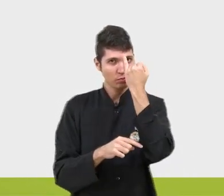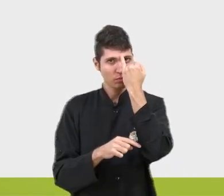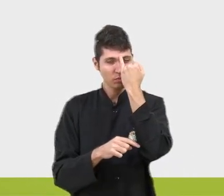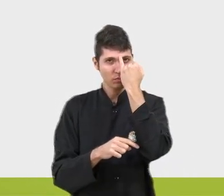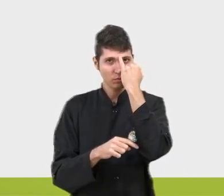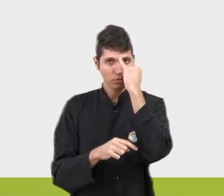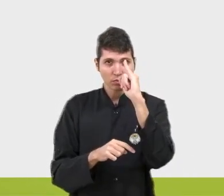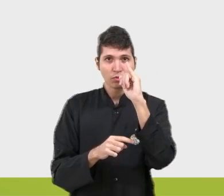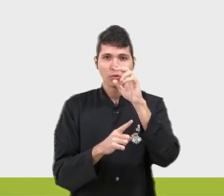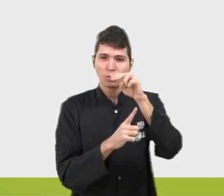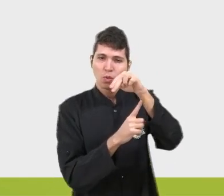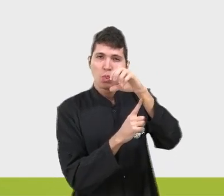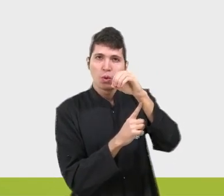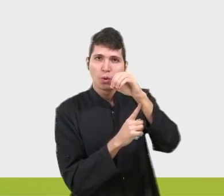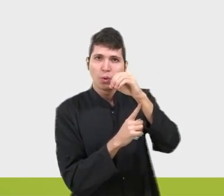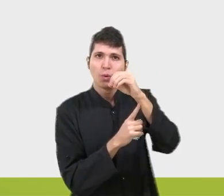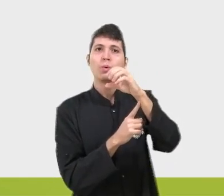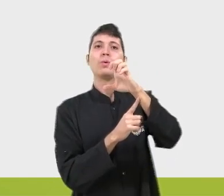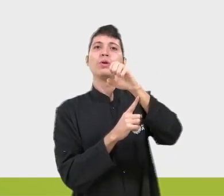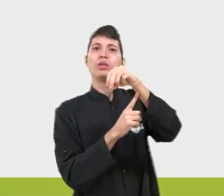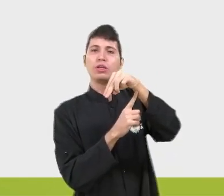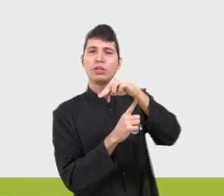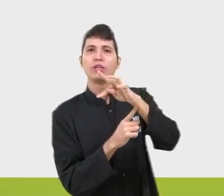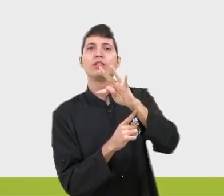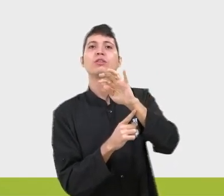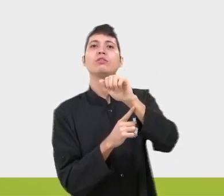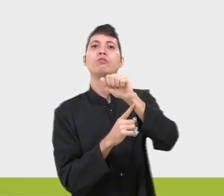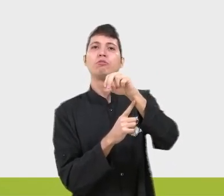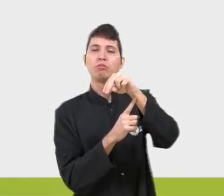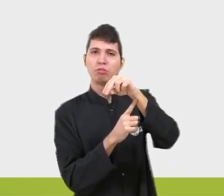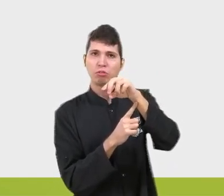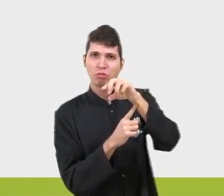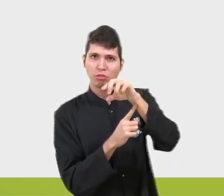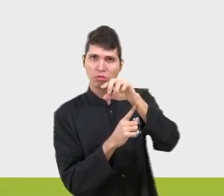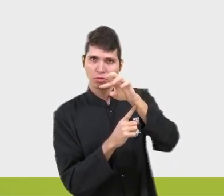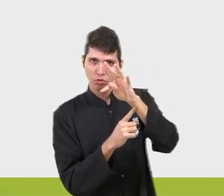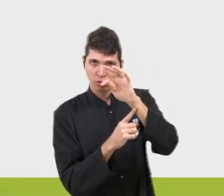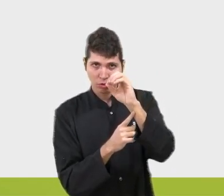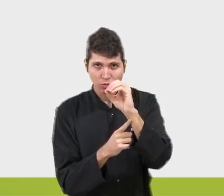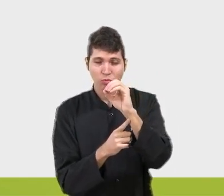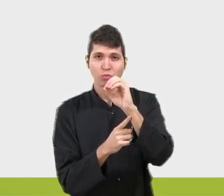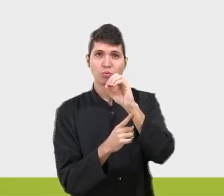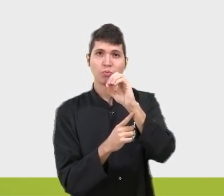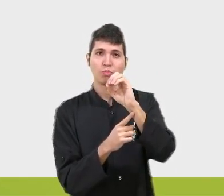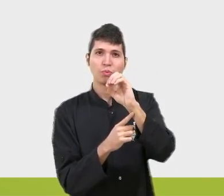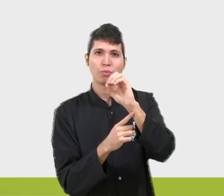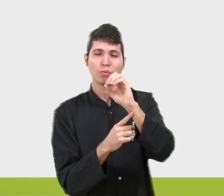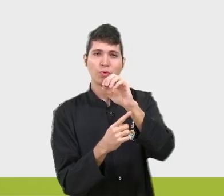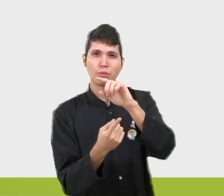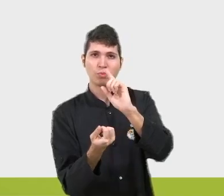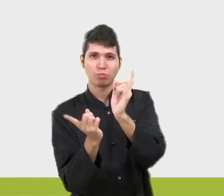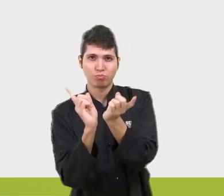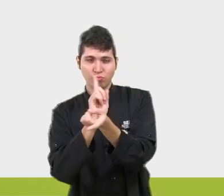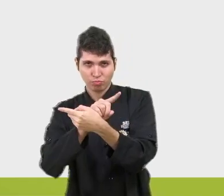esse no entanto, ela vai dizer algo que contradiz, né? No entanto, não há um cumprimento na